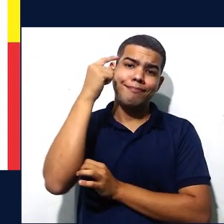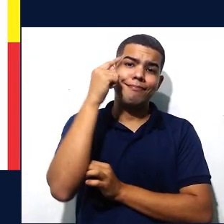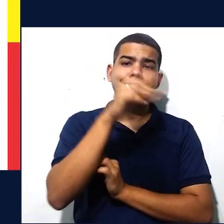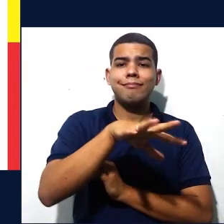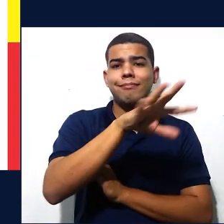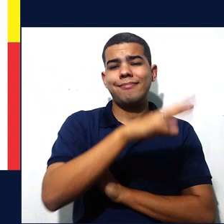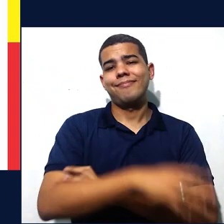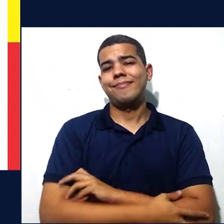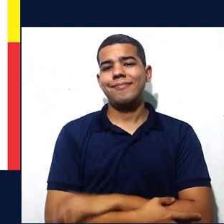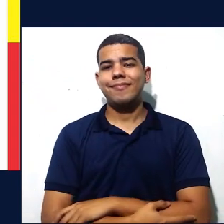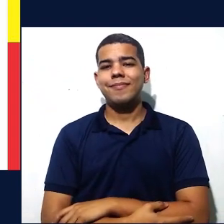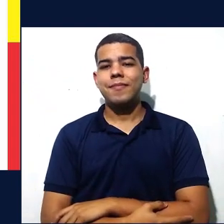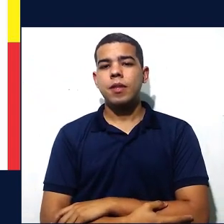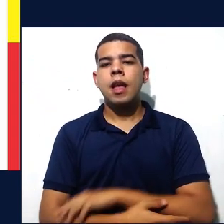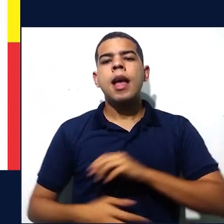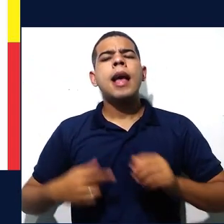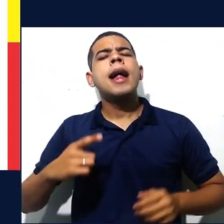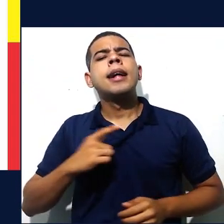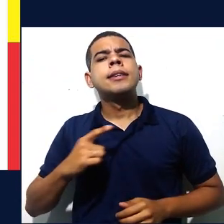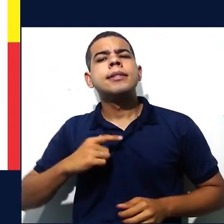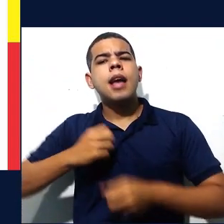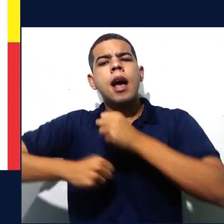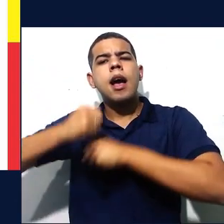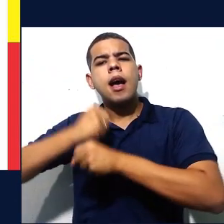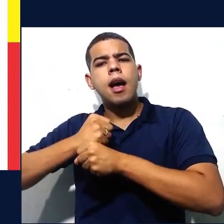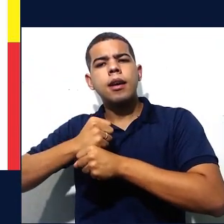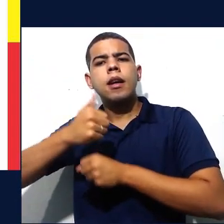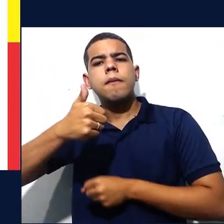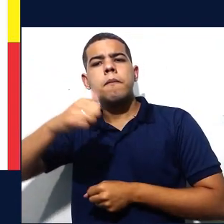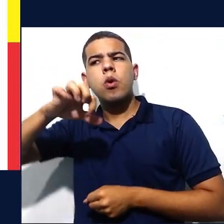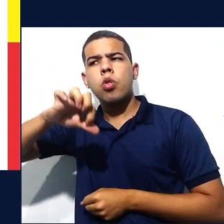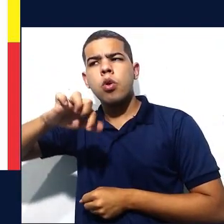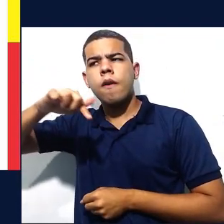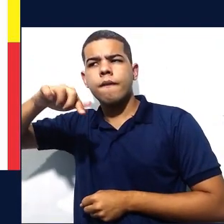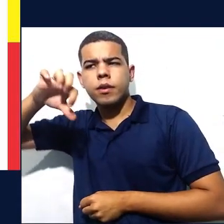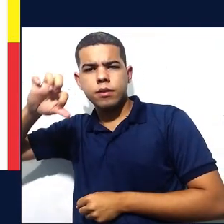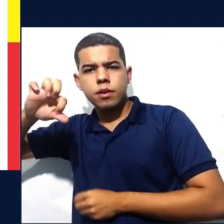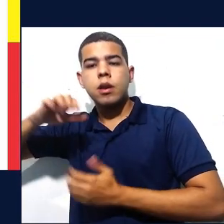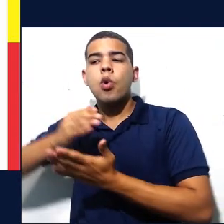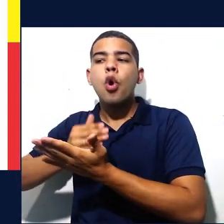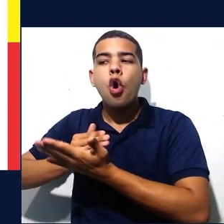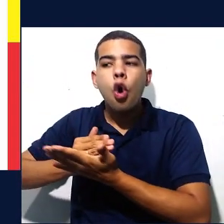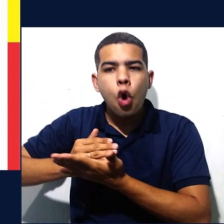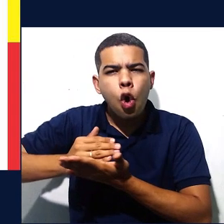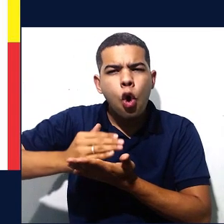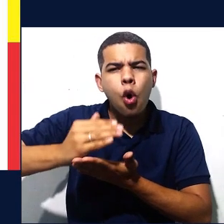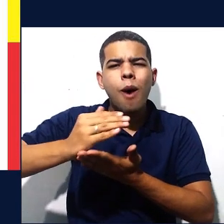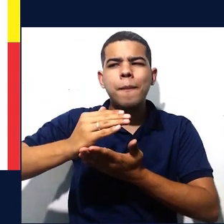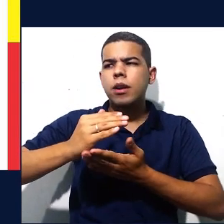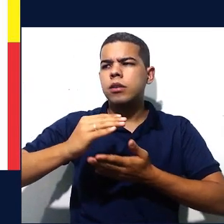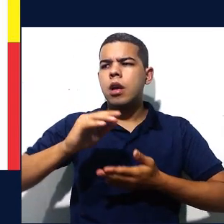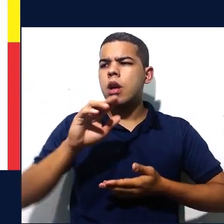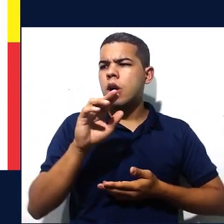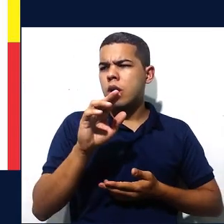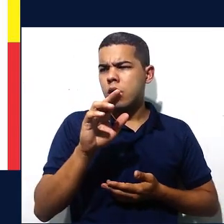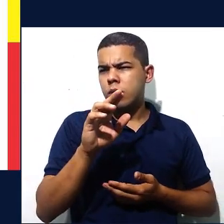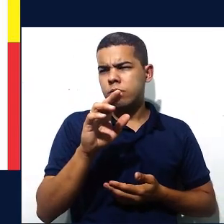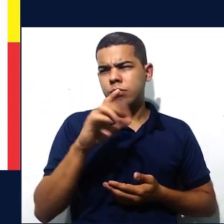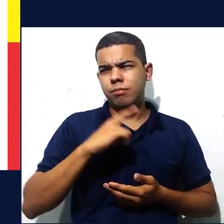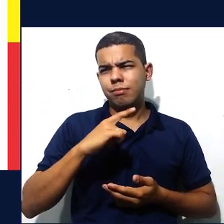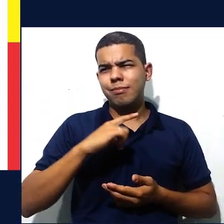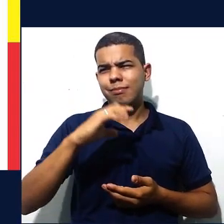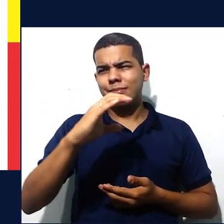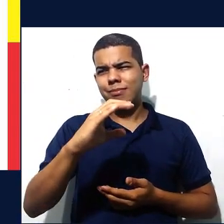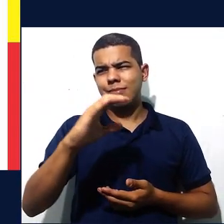Desde 1979 ocorreu aí, lógico, a liberação desses gases, como o CFC, que é o